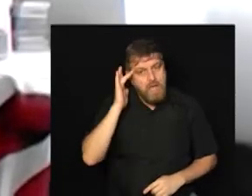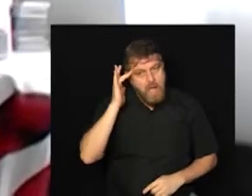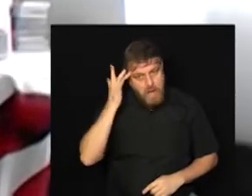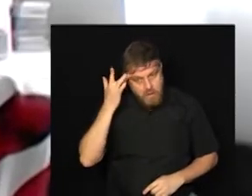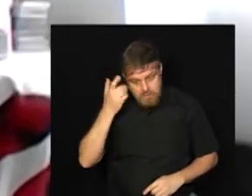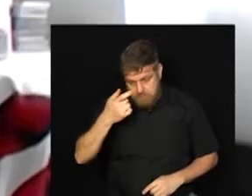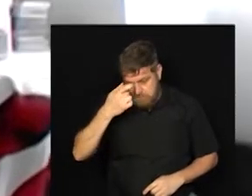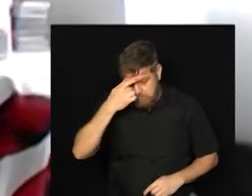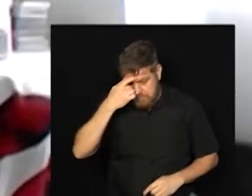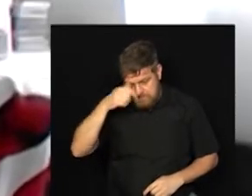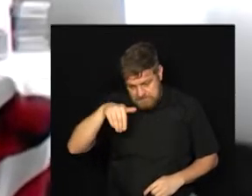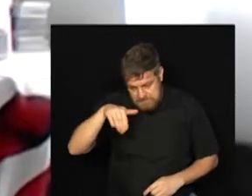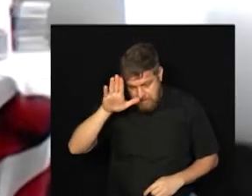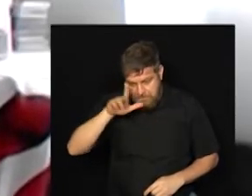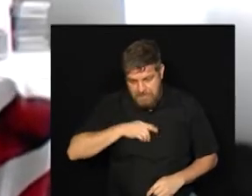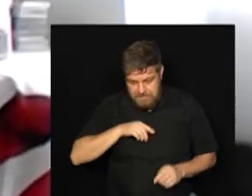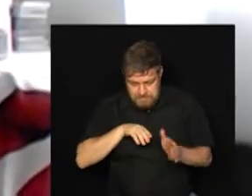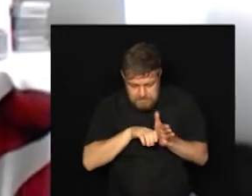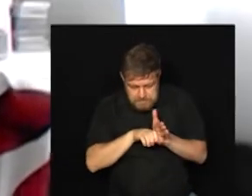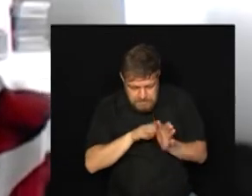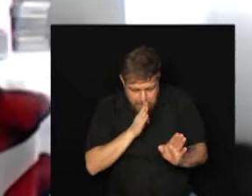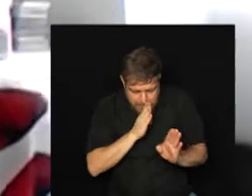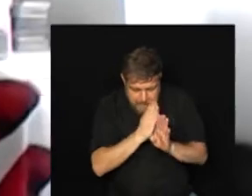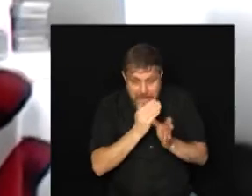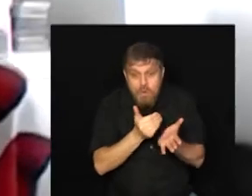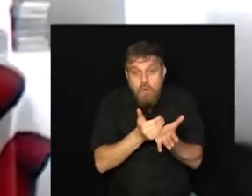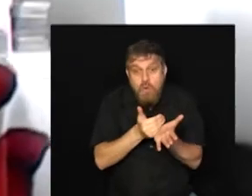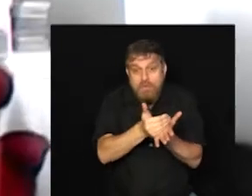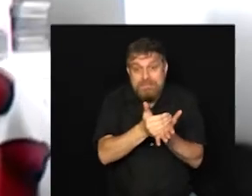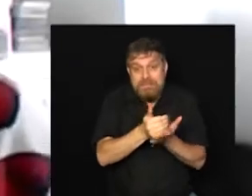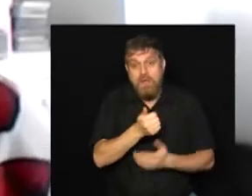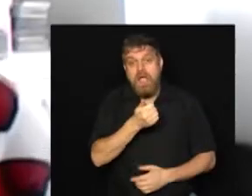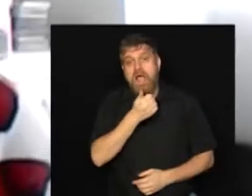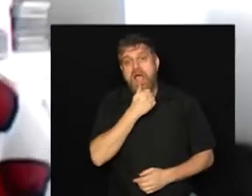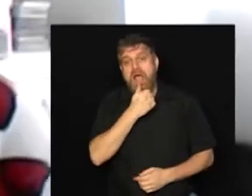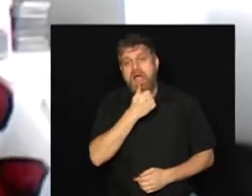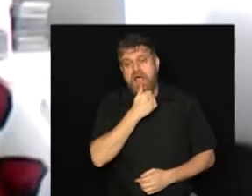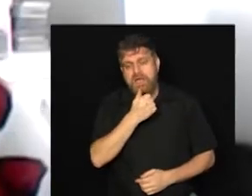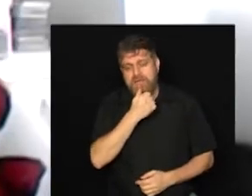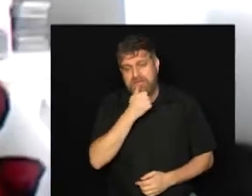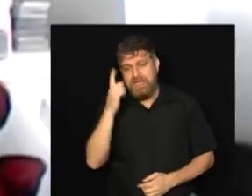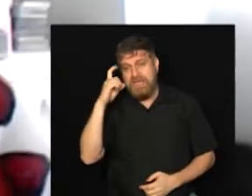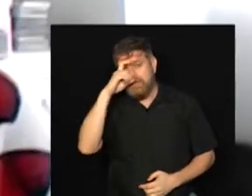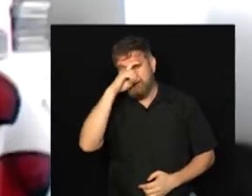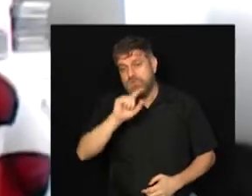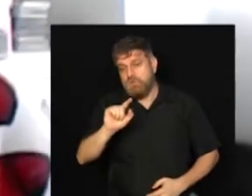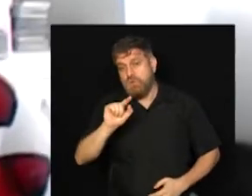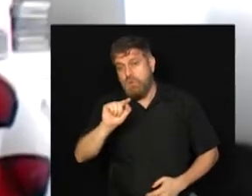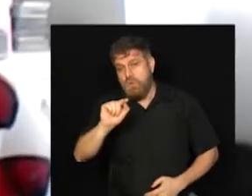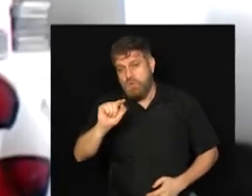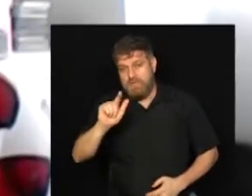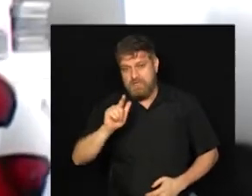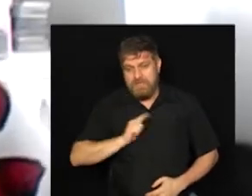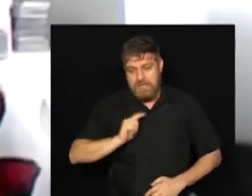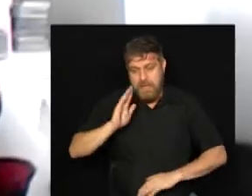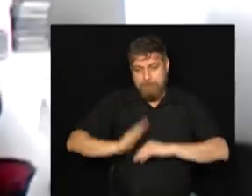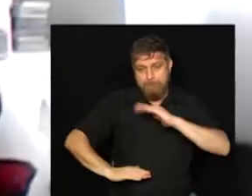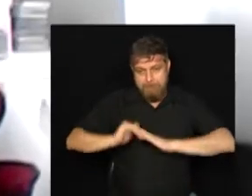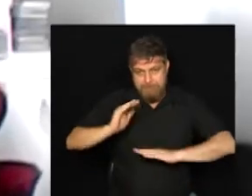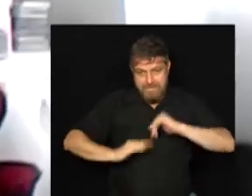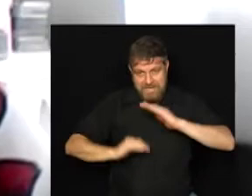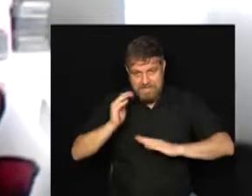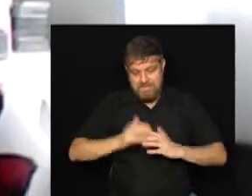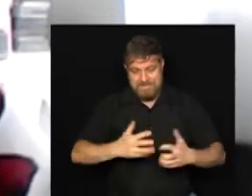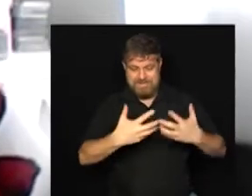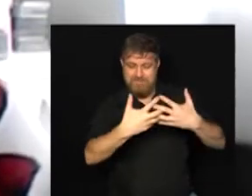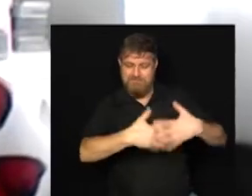em relação ao diagnóstico precoce, mas ainda nós temos dificuldade de ações que sejam